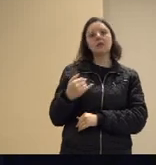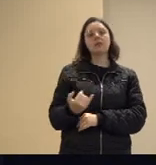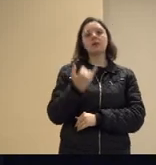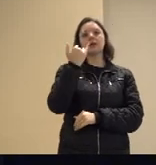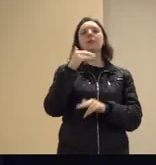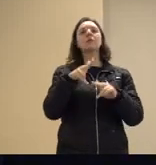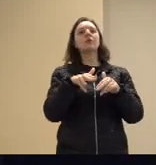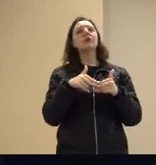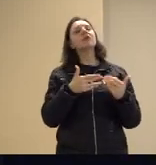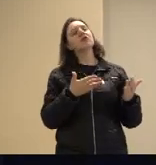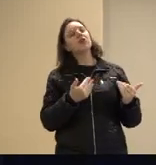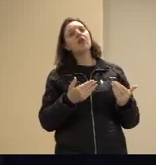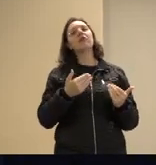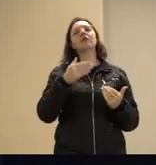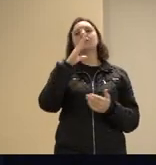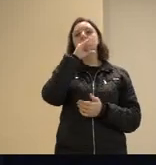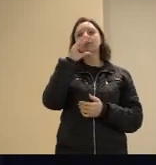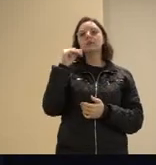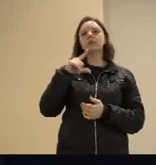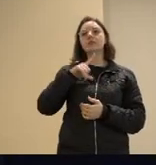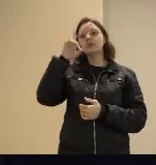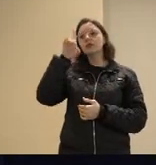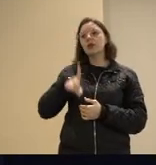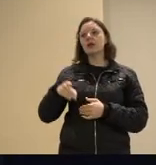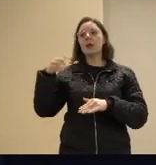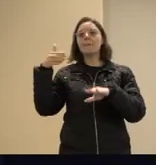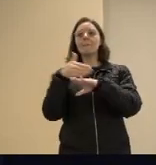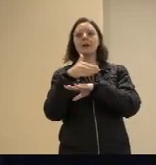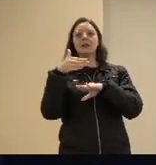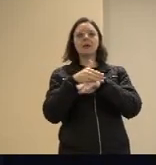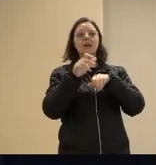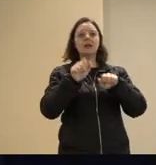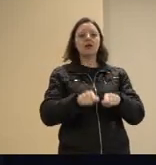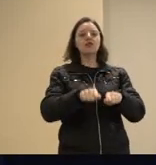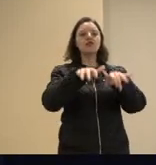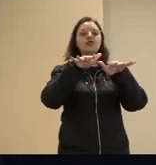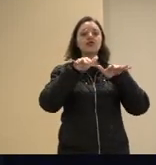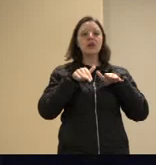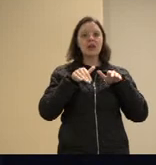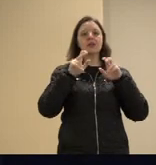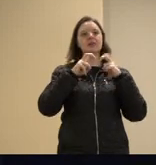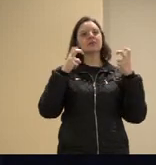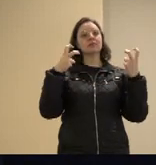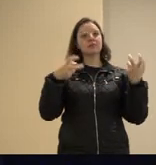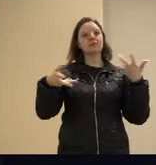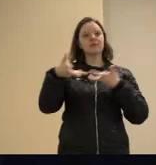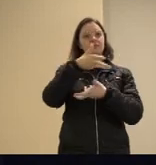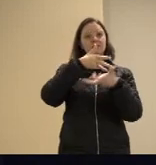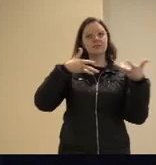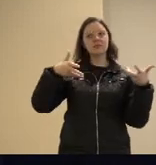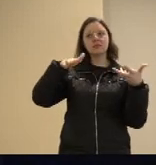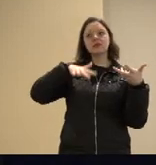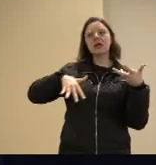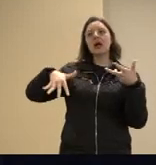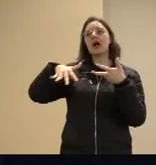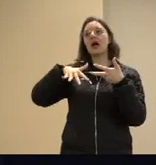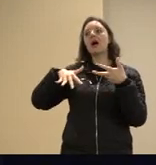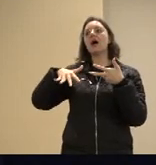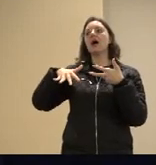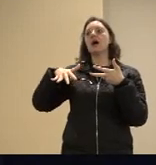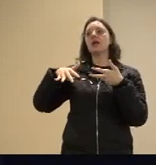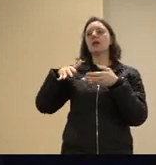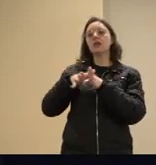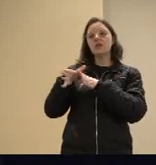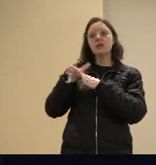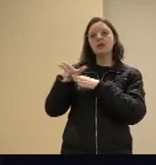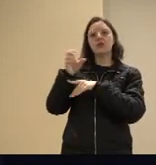o adolescente tem direito a participar das audiências concentradas no socioeducativo. Por isso que ele tem que